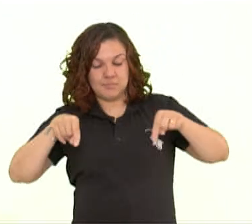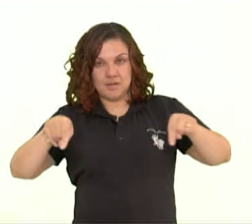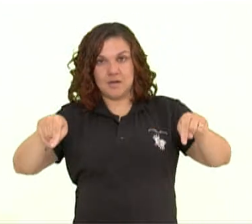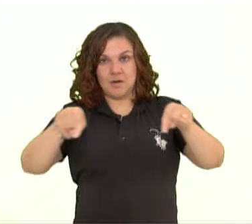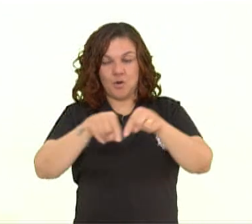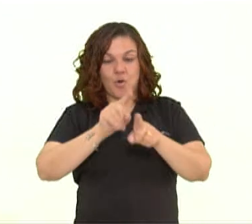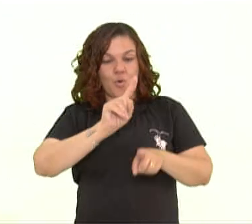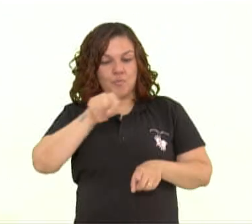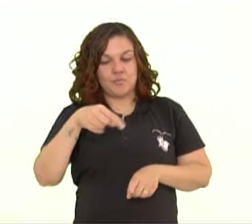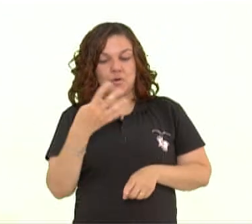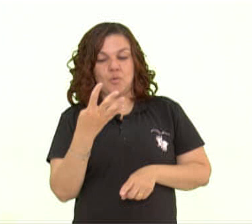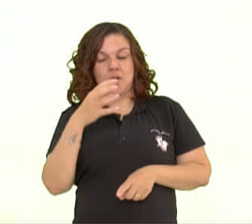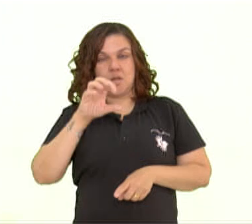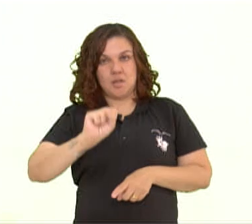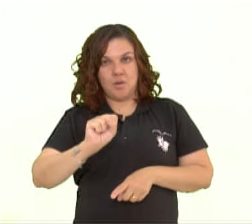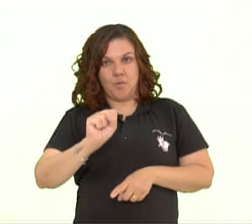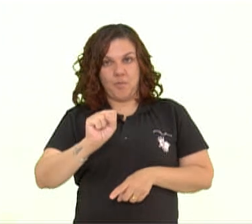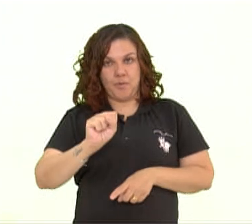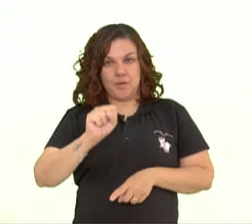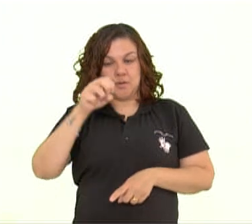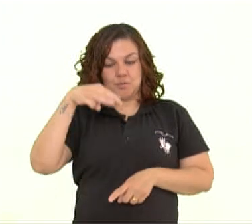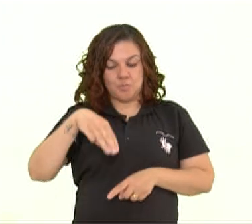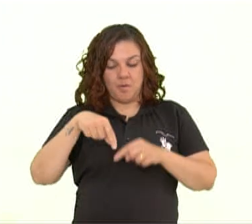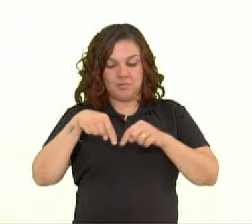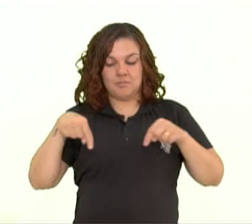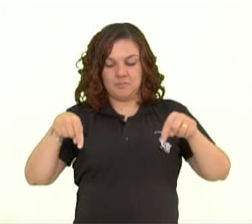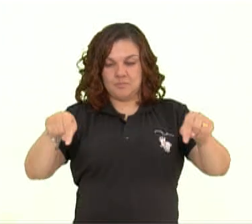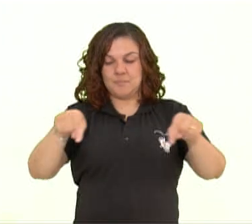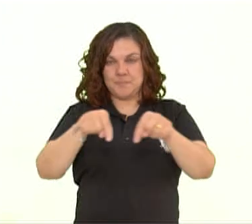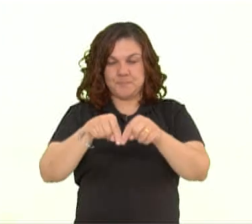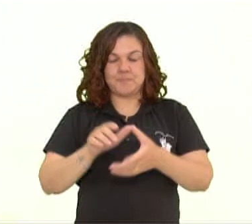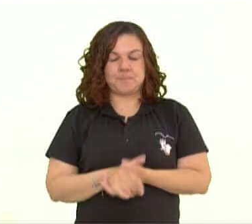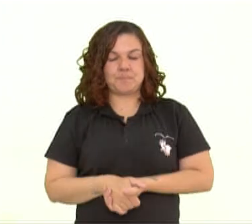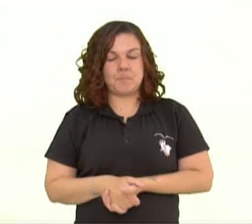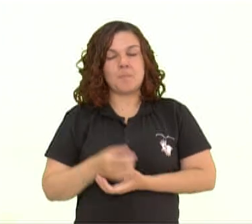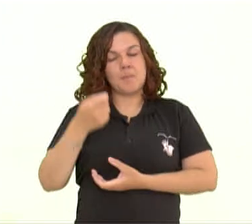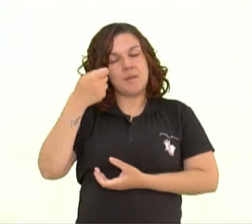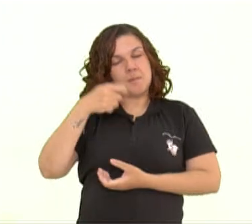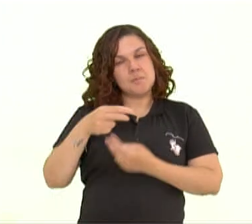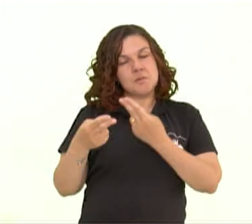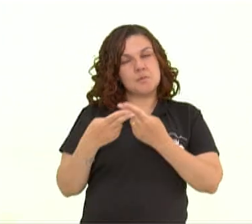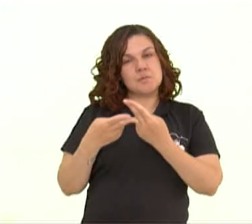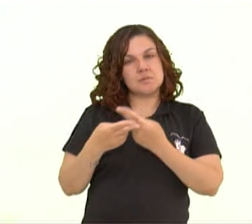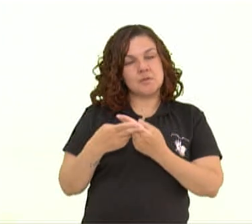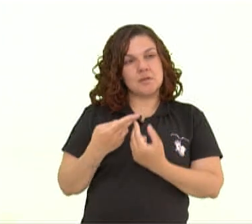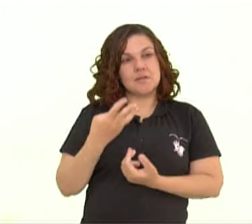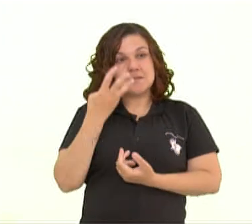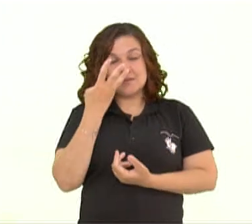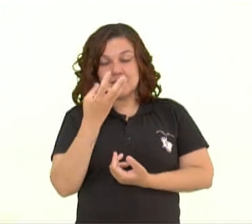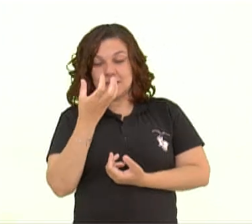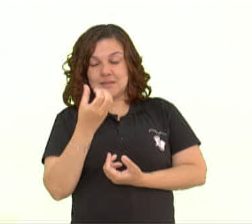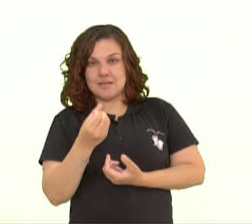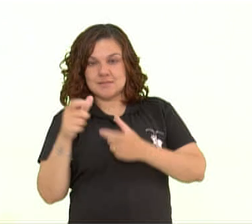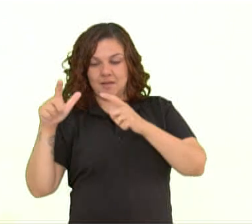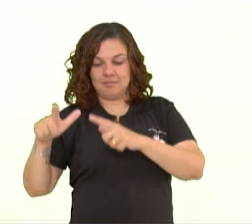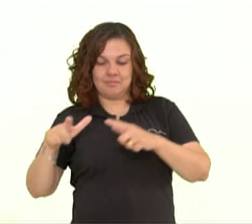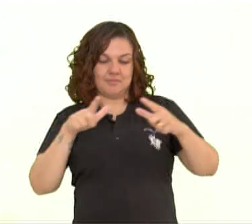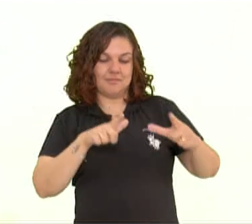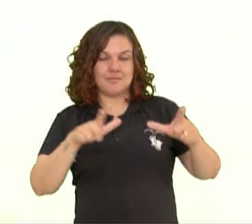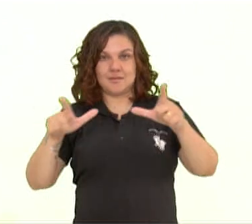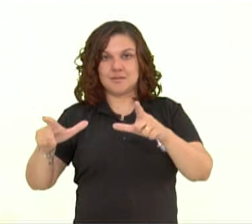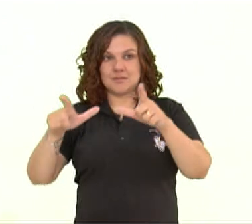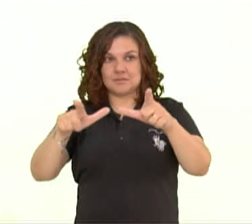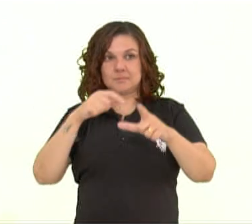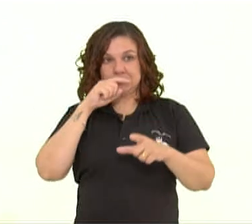correspondente a 1,48 metros quadrados, é uma área pequena, não é muito grande, são utilizadas exatamente 37 cerâmicas quadradas. Então,